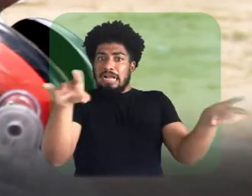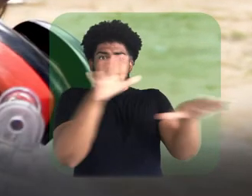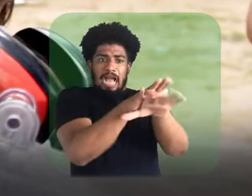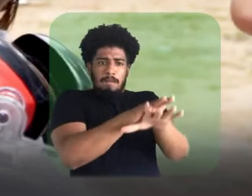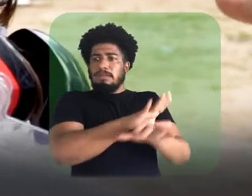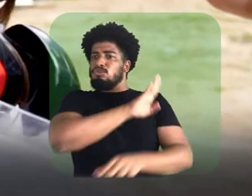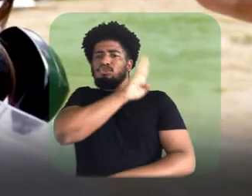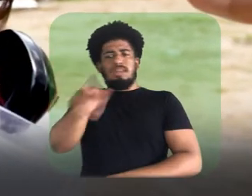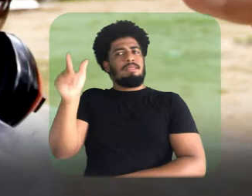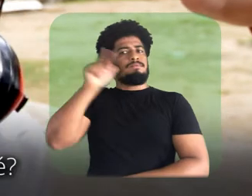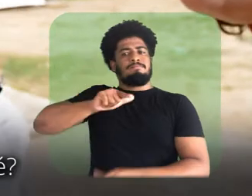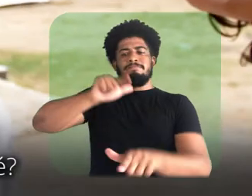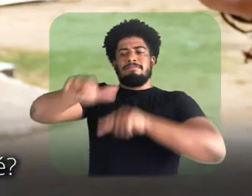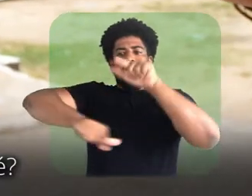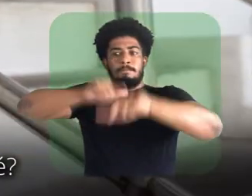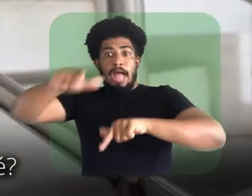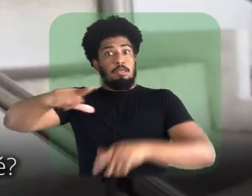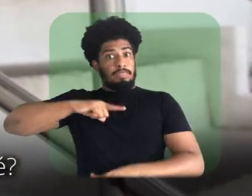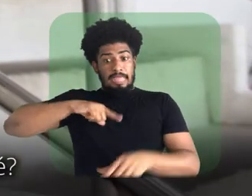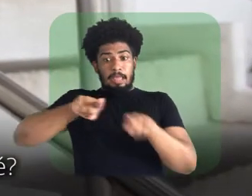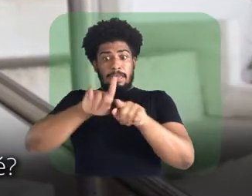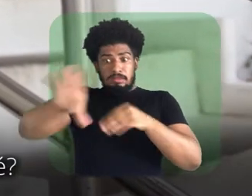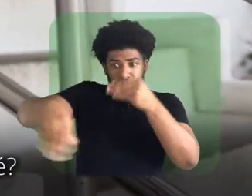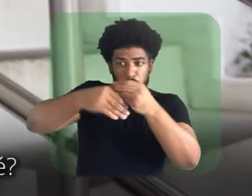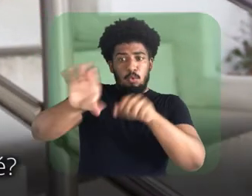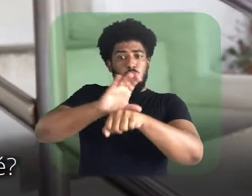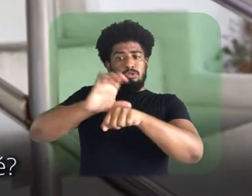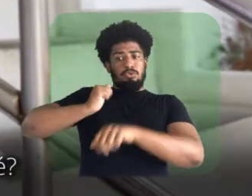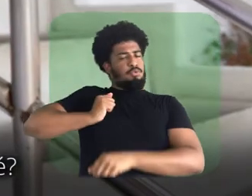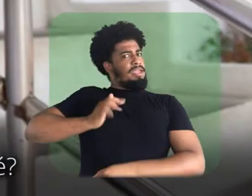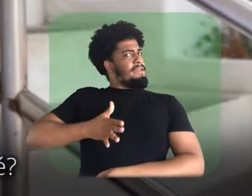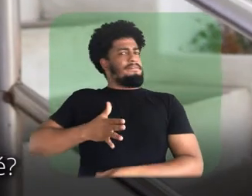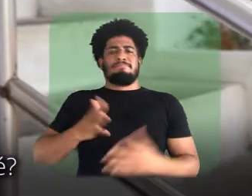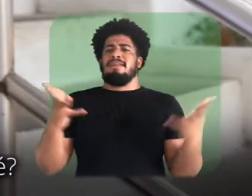estágio direto para um trabalho e tendo o curso do